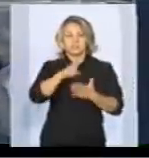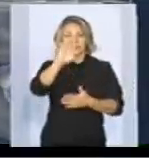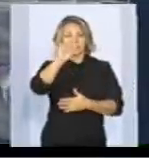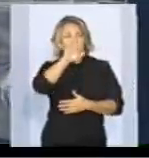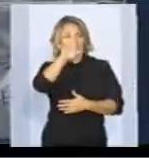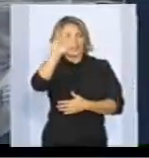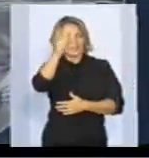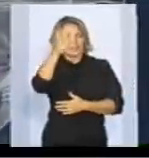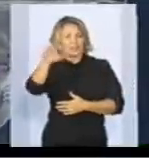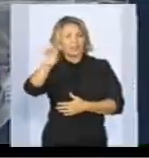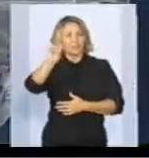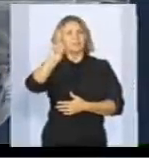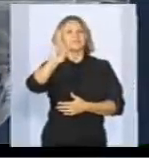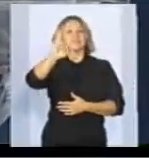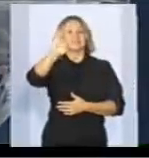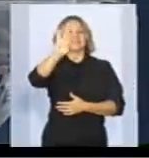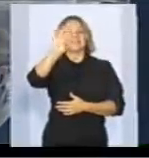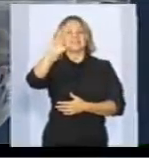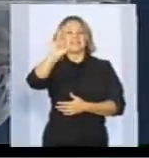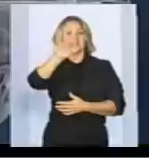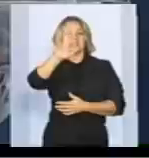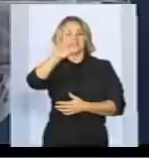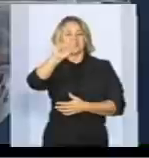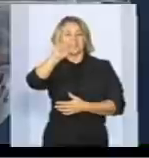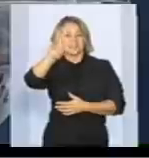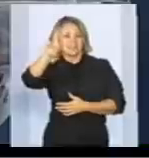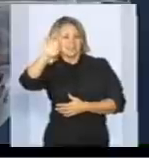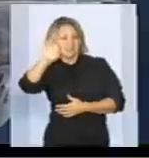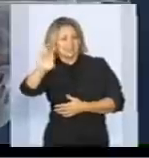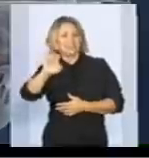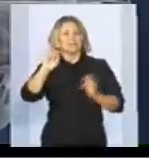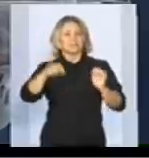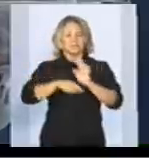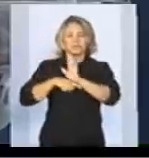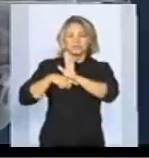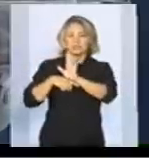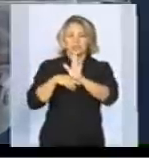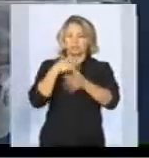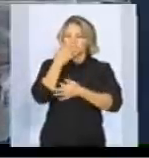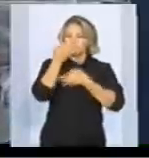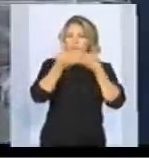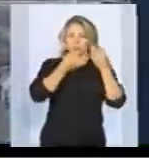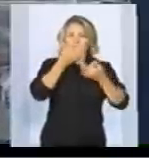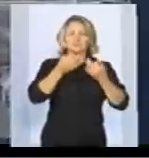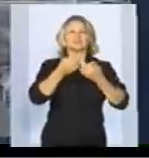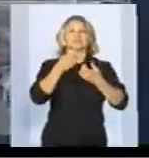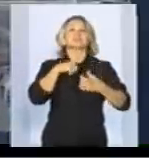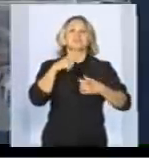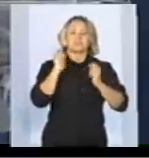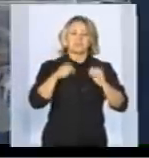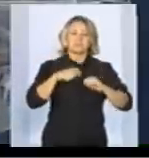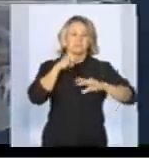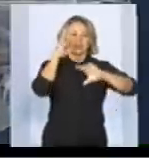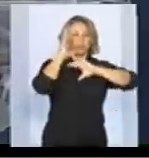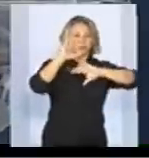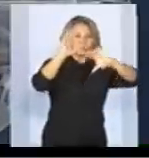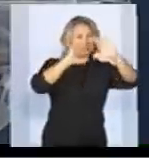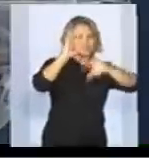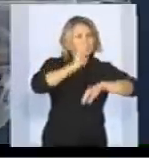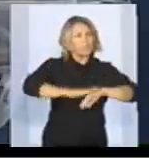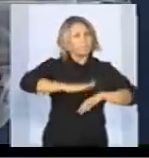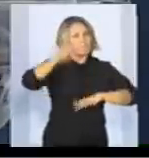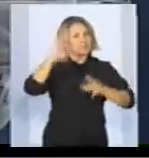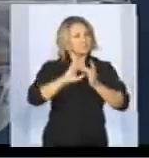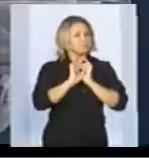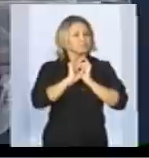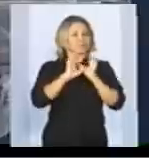organização da sociedade civil que busca contribuir para a elaboração de propostas para que os meios de comunicação se tornem mais